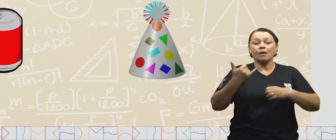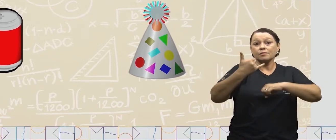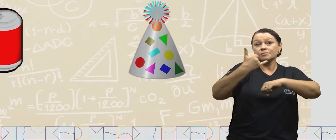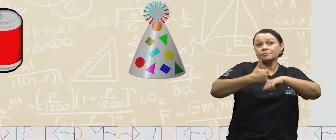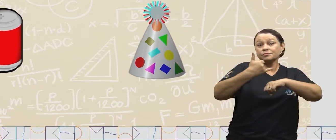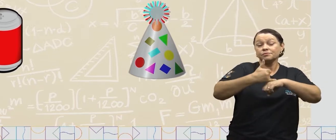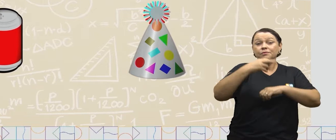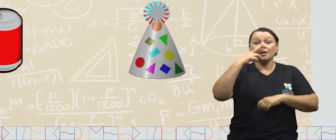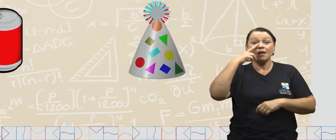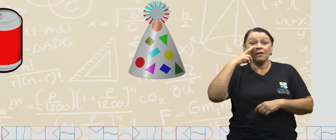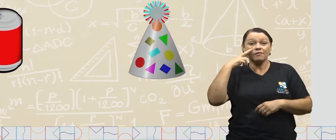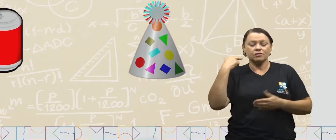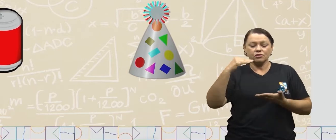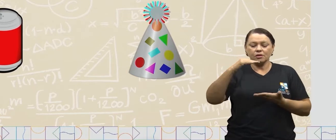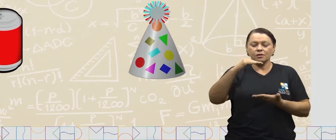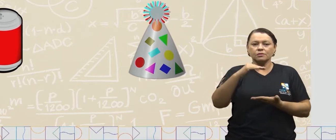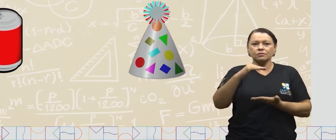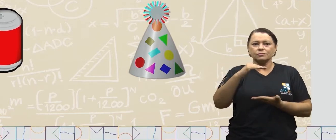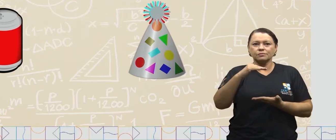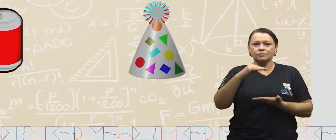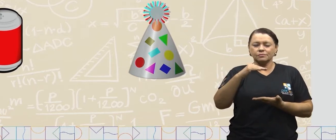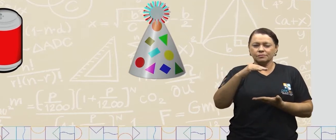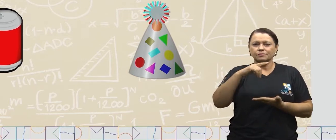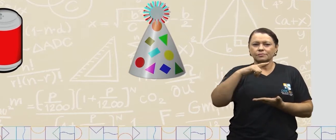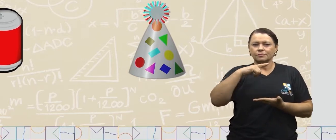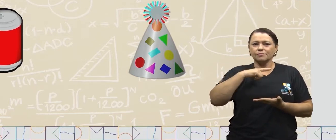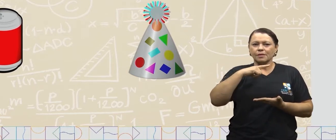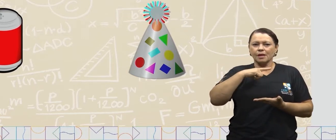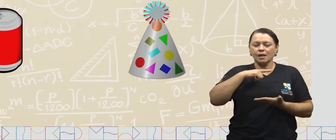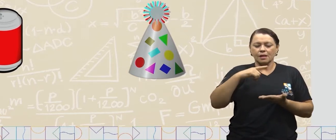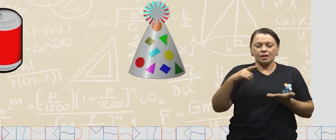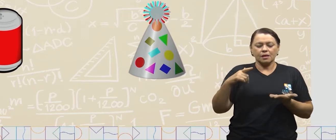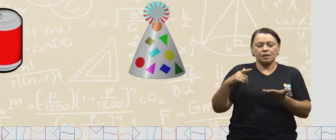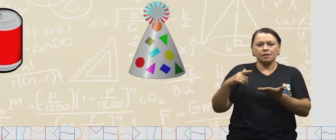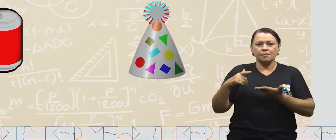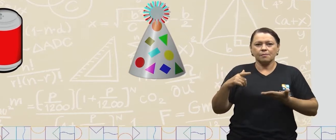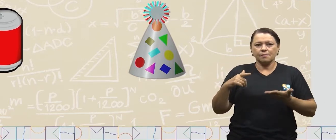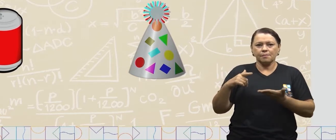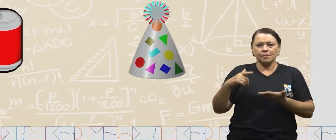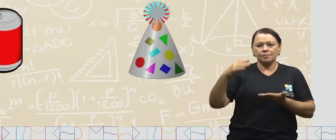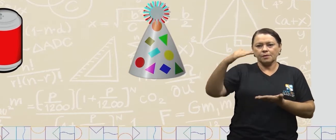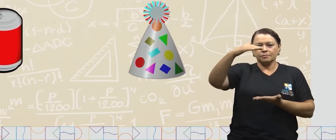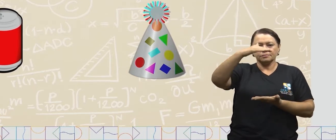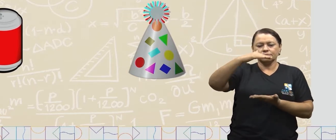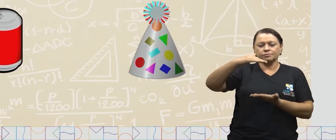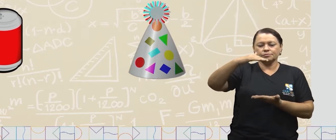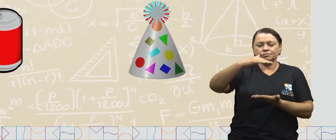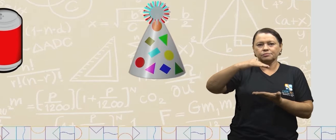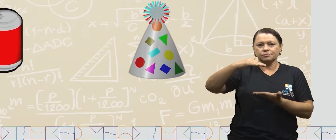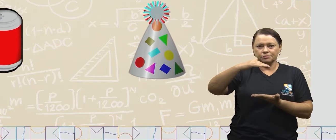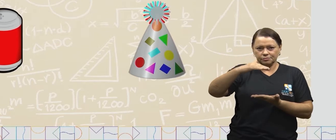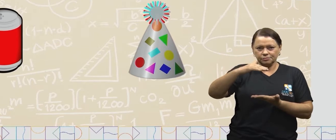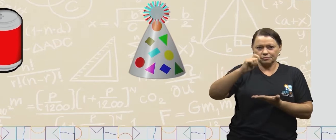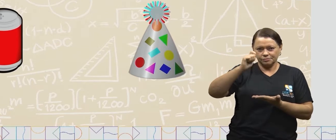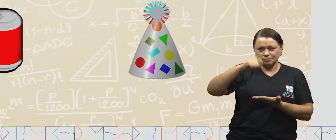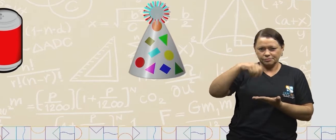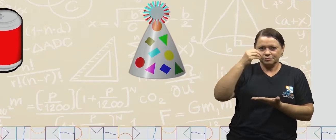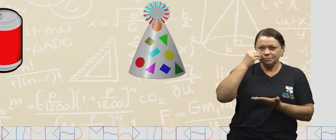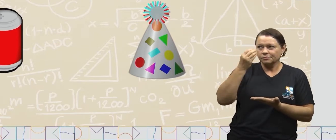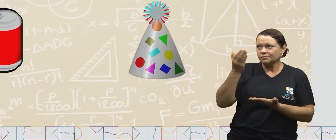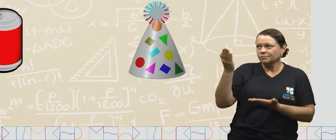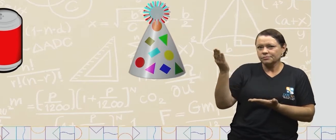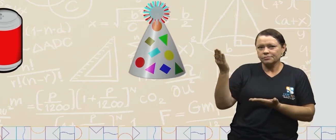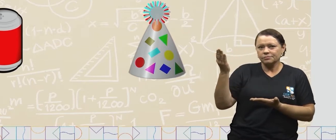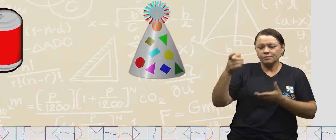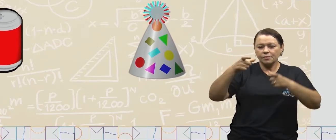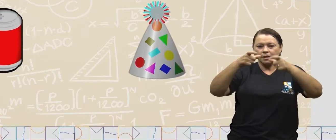de refrigerante. Vamos analisá-la. Ela possui em seus extremos, ou seja, na parte de cima e na parte de